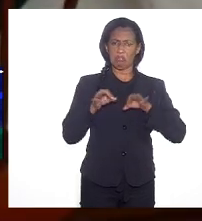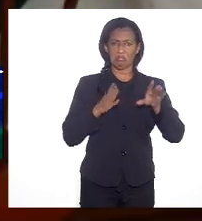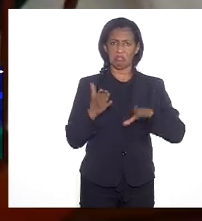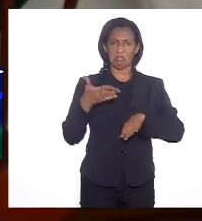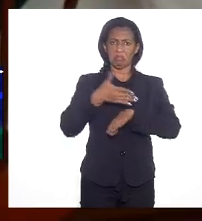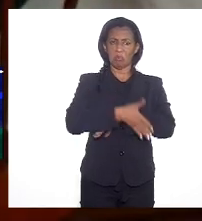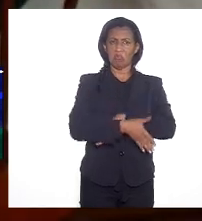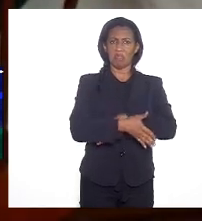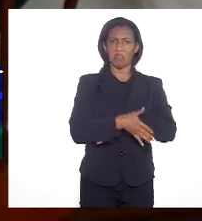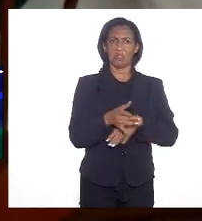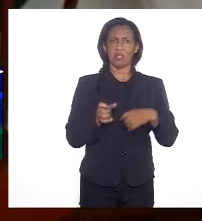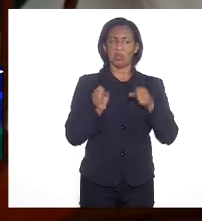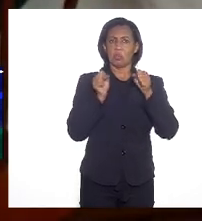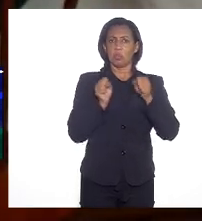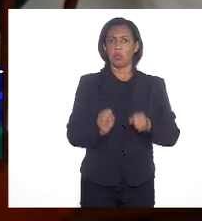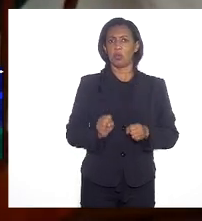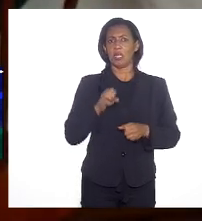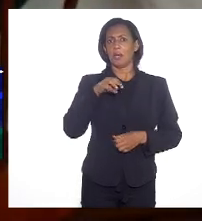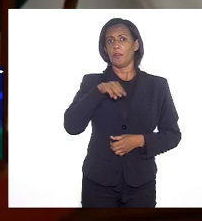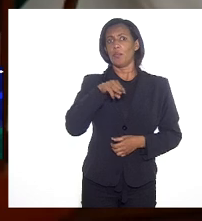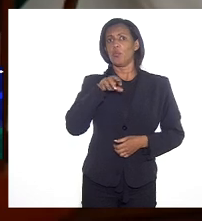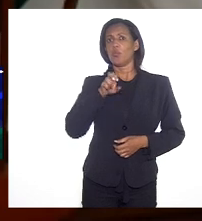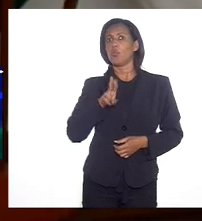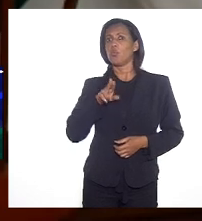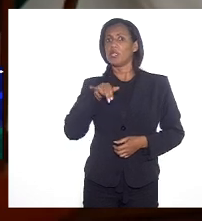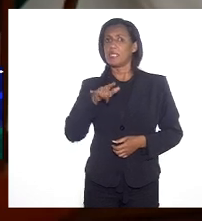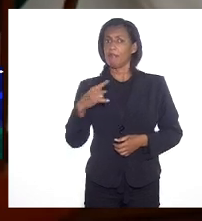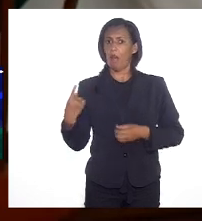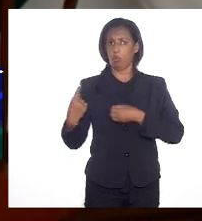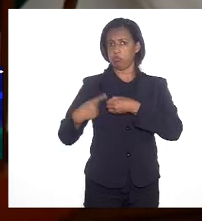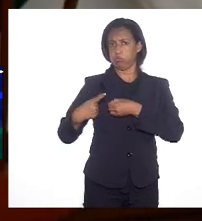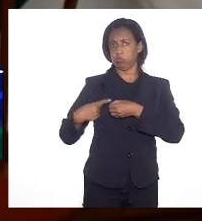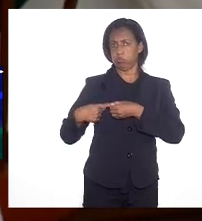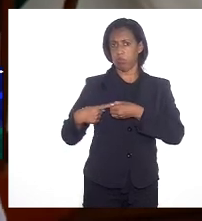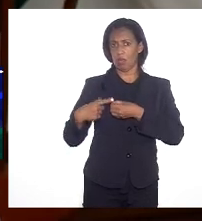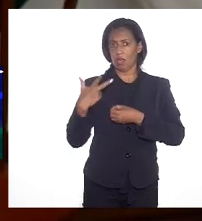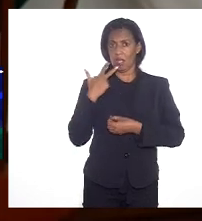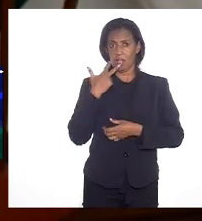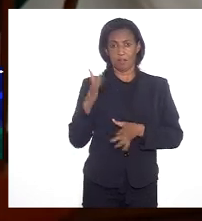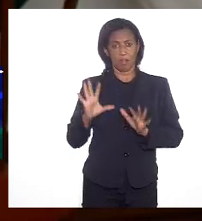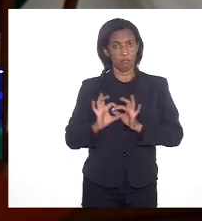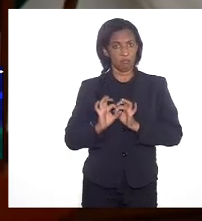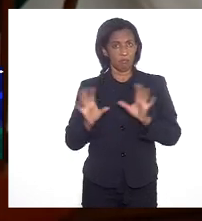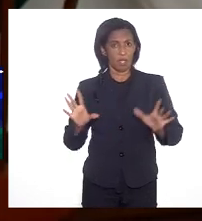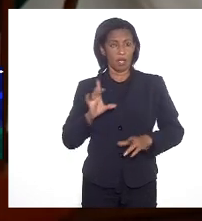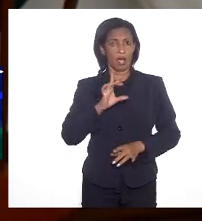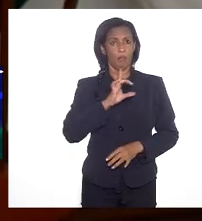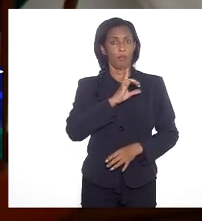no poder municipal. Ele diz que fica autorizado a polícia militar